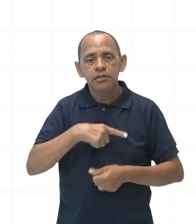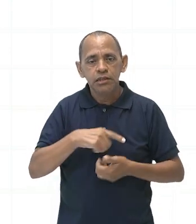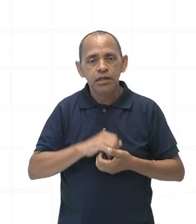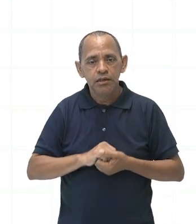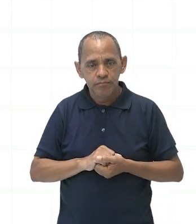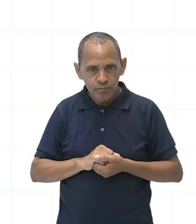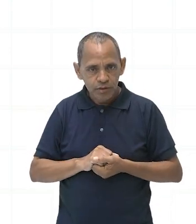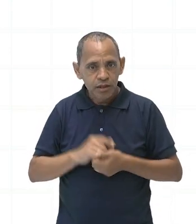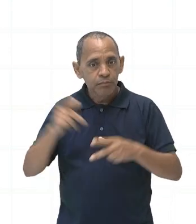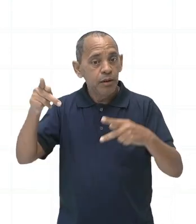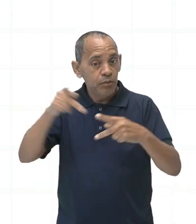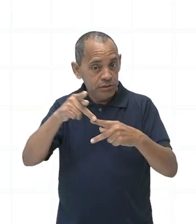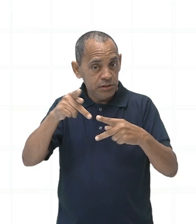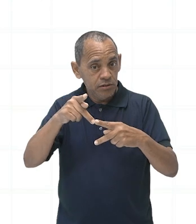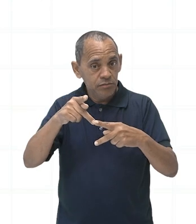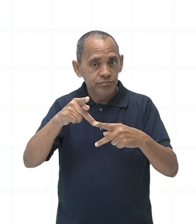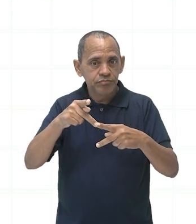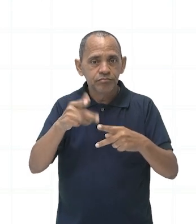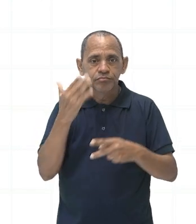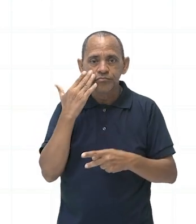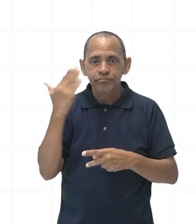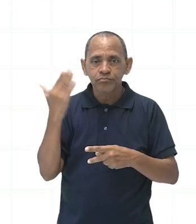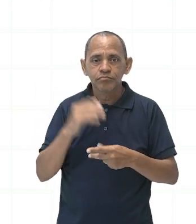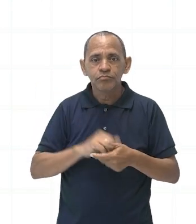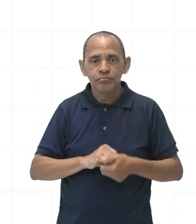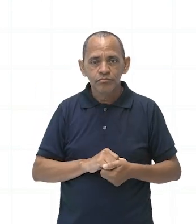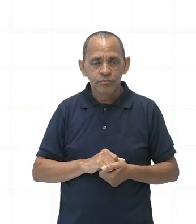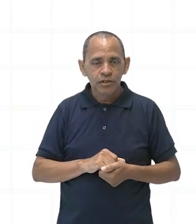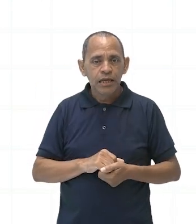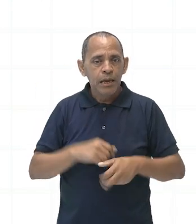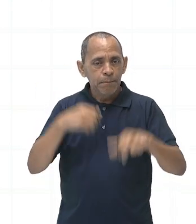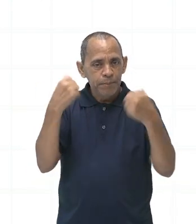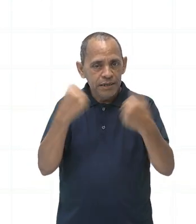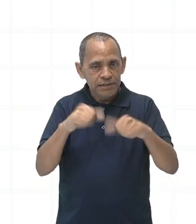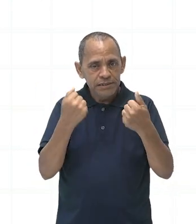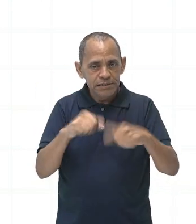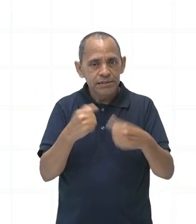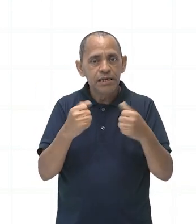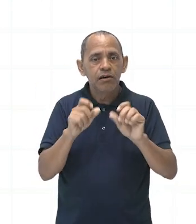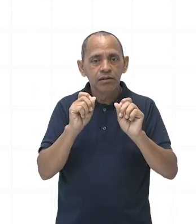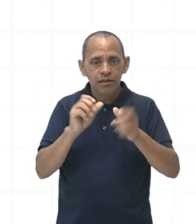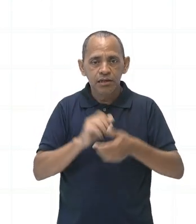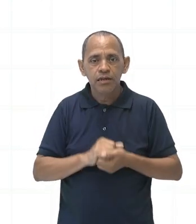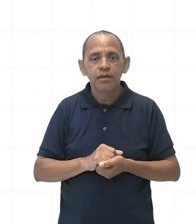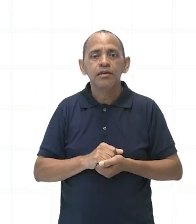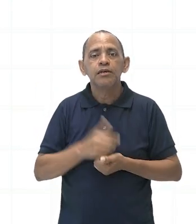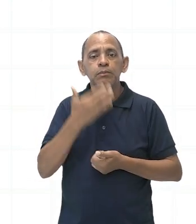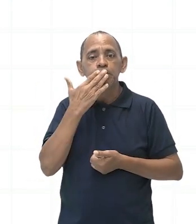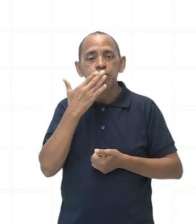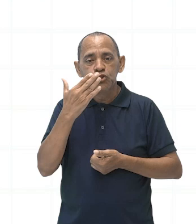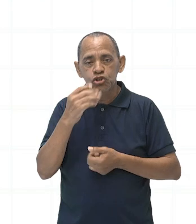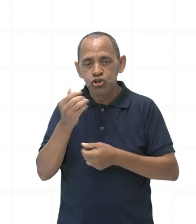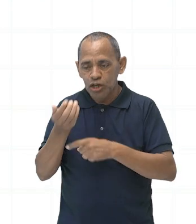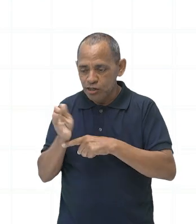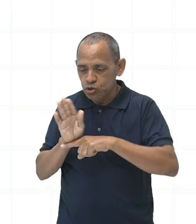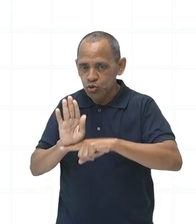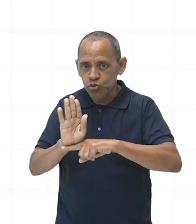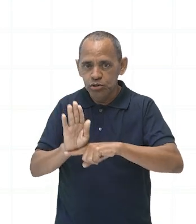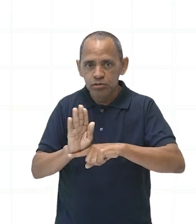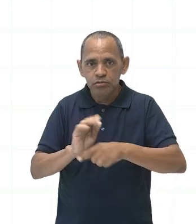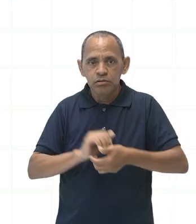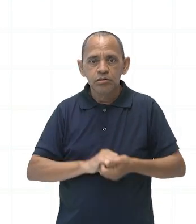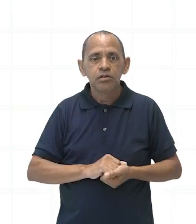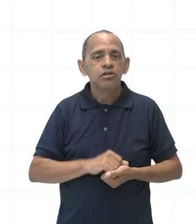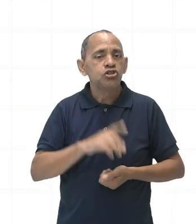Sim, tem preposição, olha ela aqui. Entre precisar e de ajuda, tem a preposição? Tá aqui, de ajuda. Então,